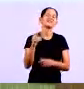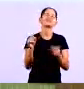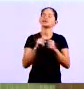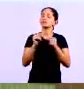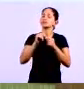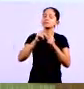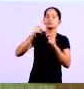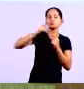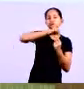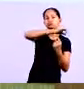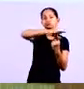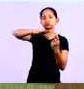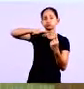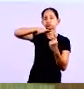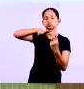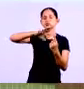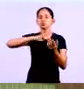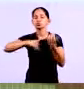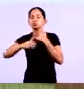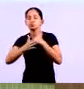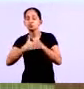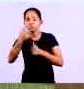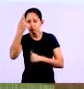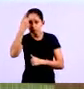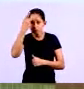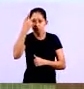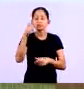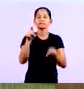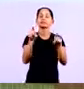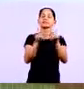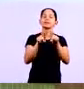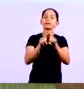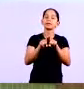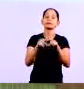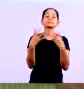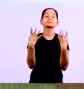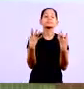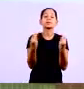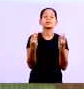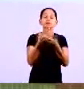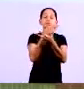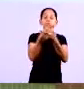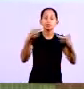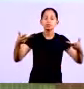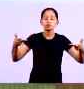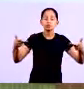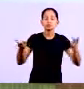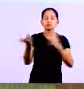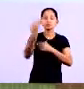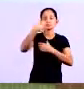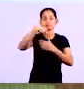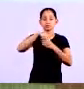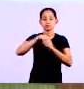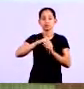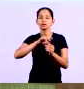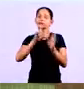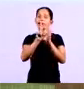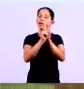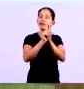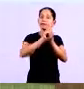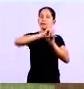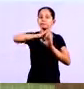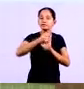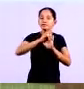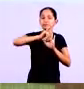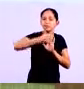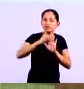sabe que em São Paulo fizeram e o fisco começa a defender. É usar demasiadamente as brechas da lei. Exemplo,